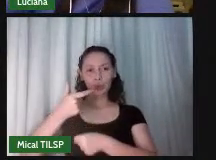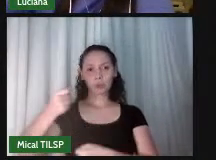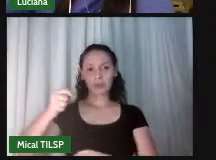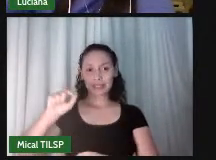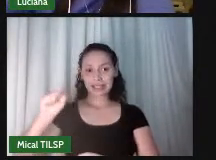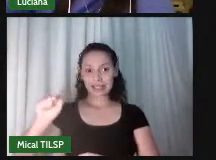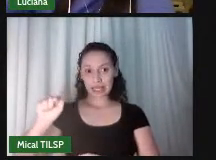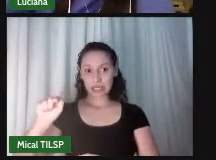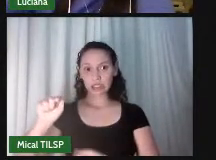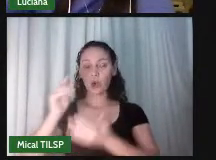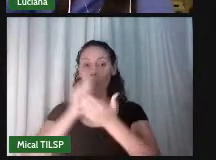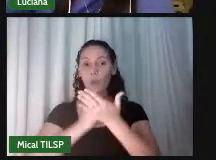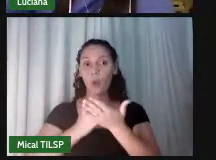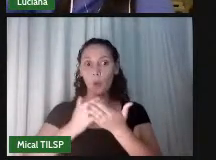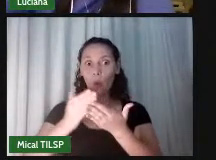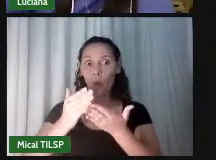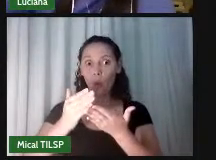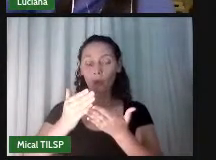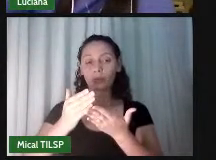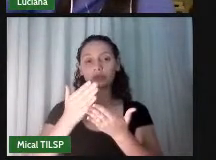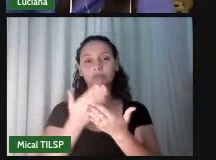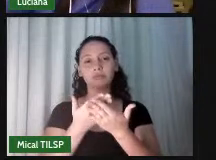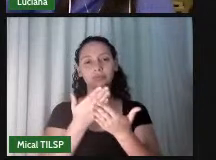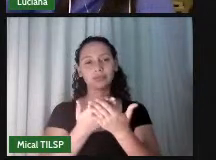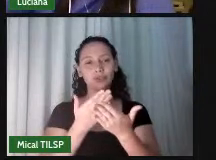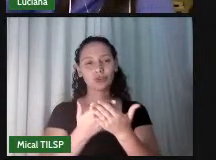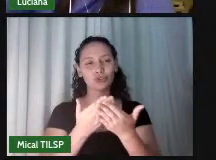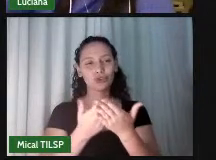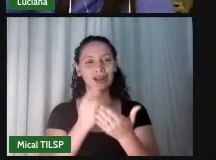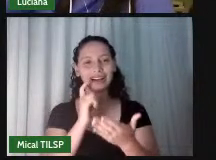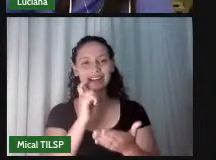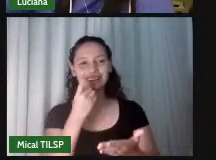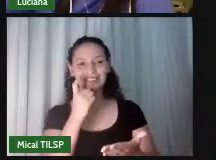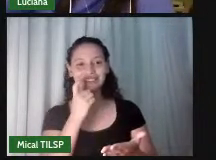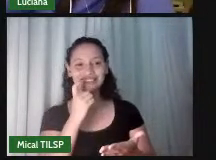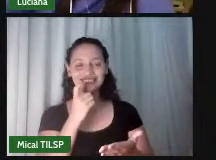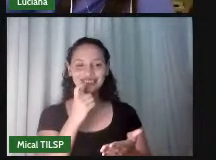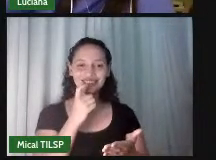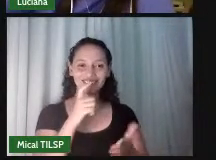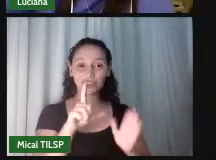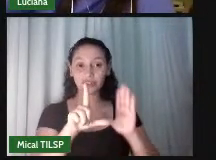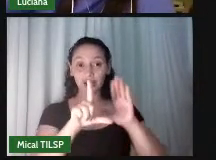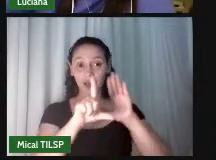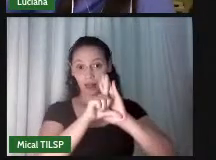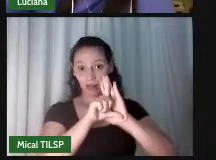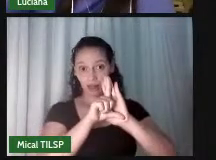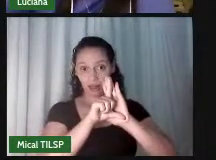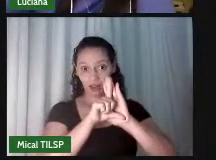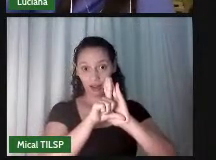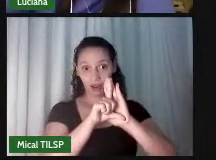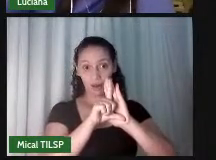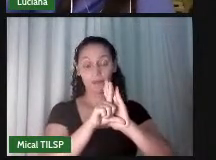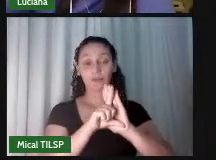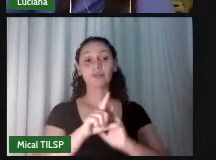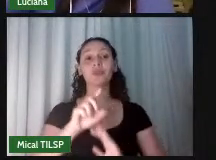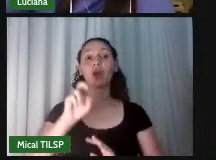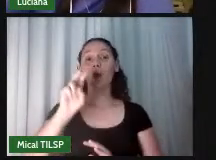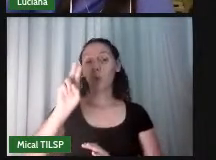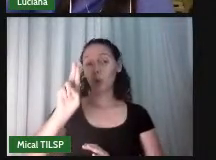legal e a gente formou um grupo aqui na UFPEL, onde eu sou, tá? Sou da Universidade Federal de Pelotas.